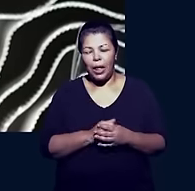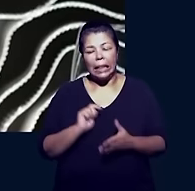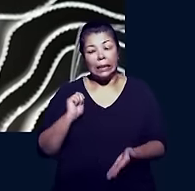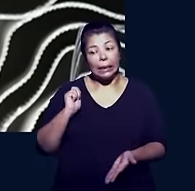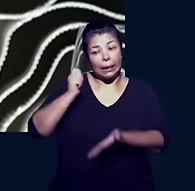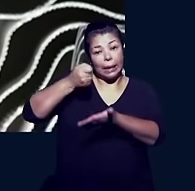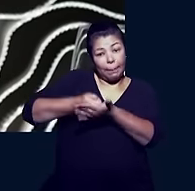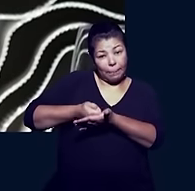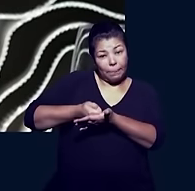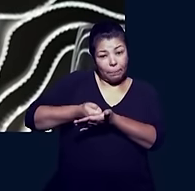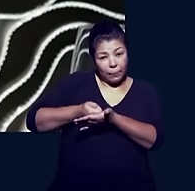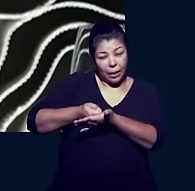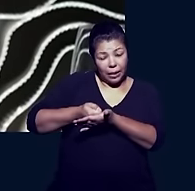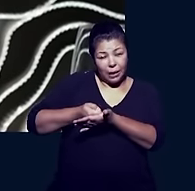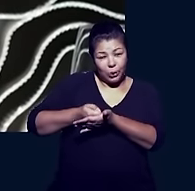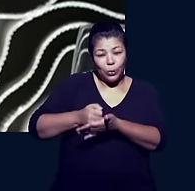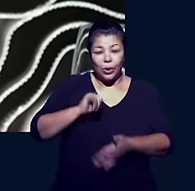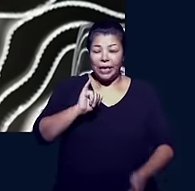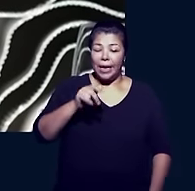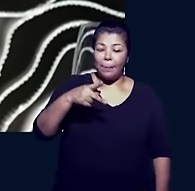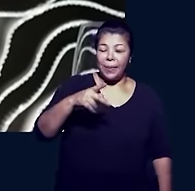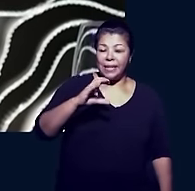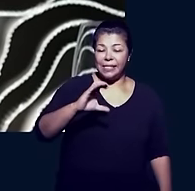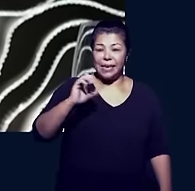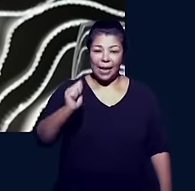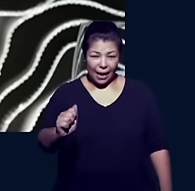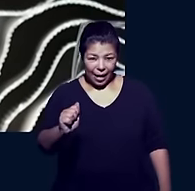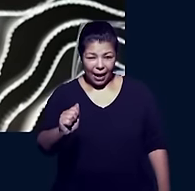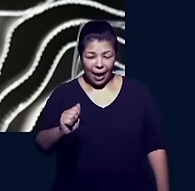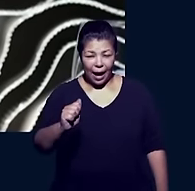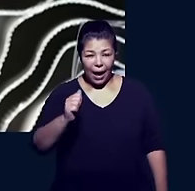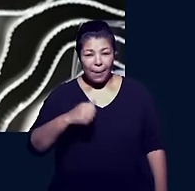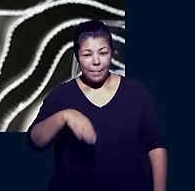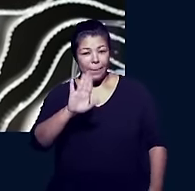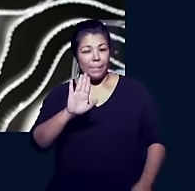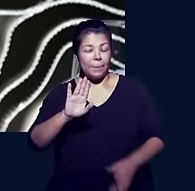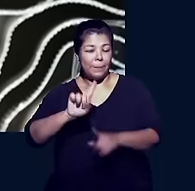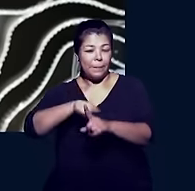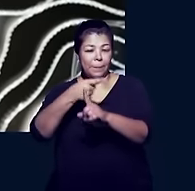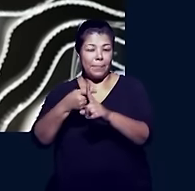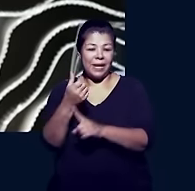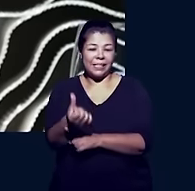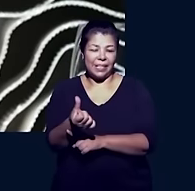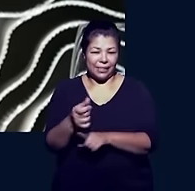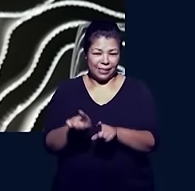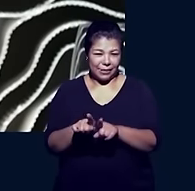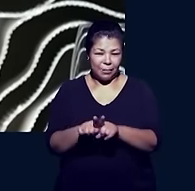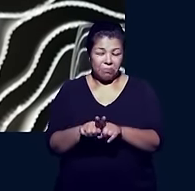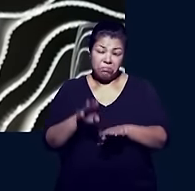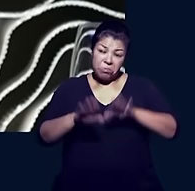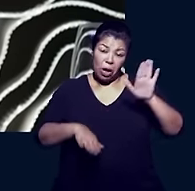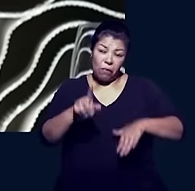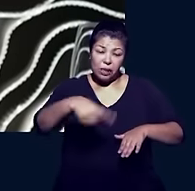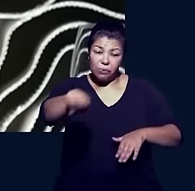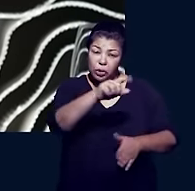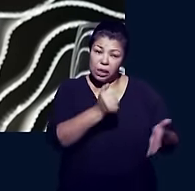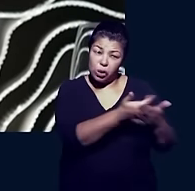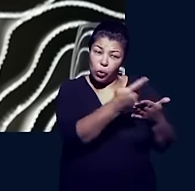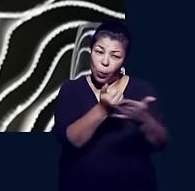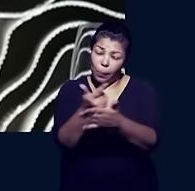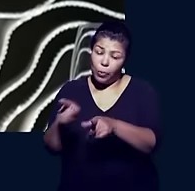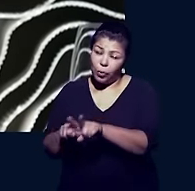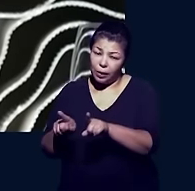+ 7 IPCA + 6 e provavelmente muitos aqui até compraram as debentures incentivadas de Eletrobras que